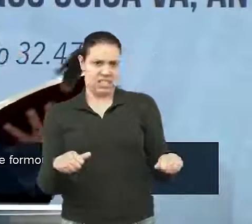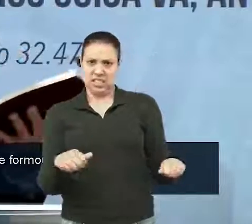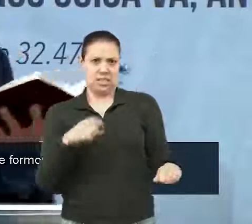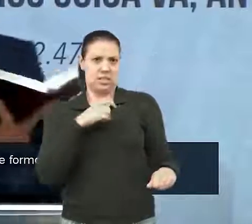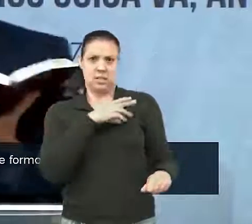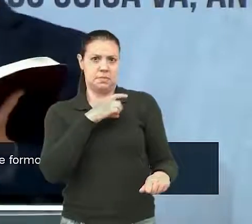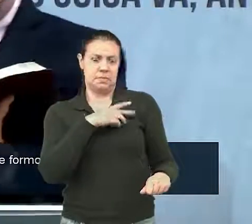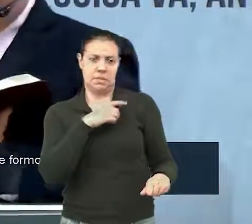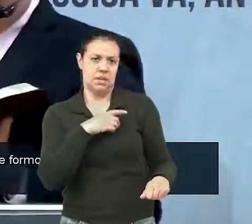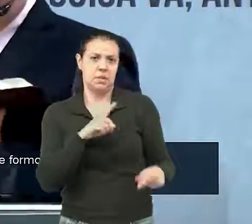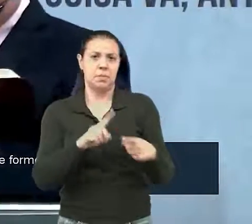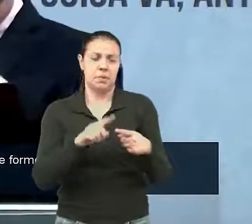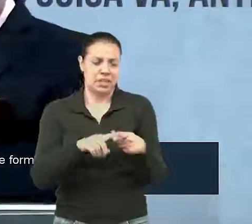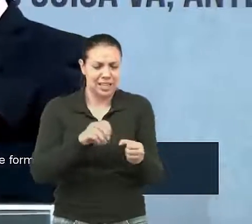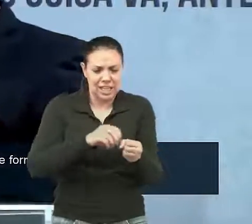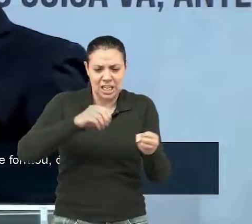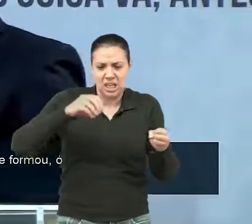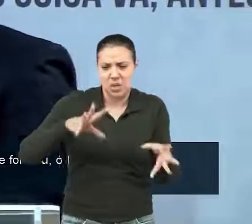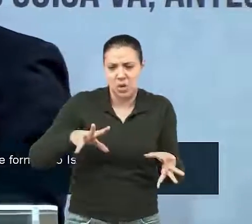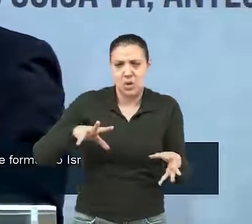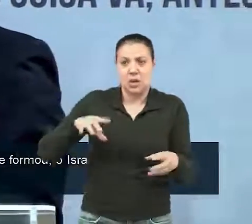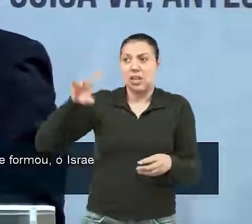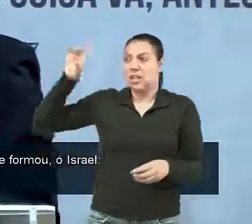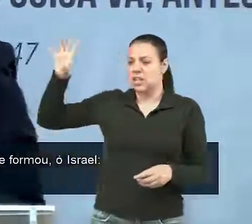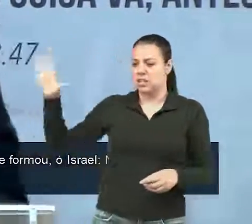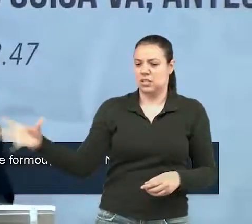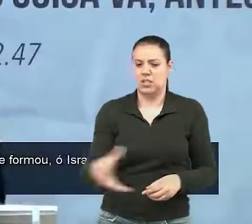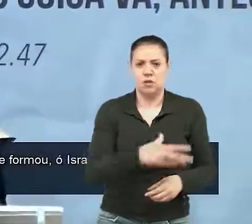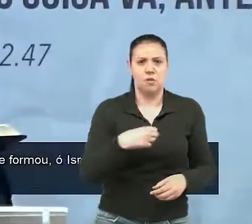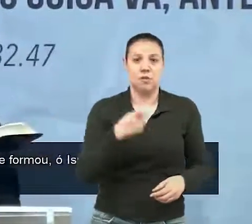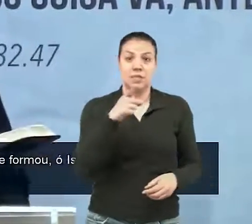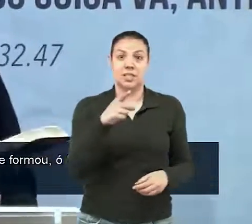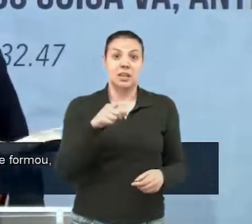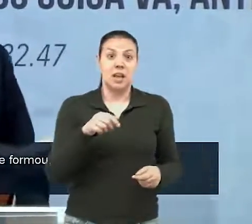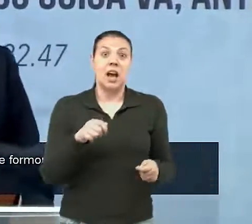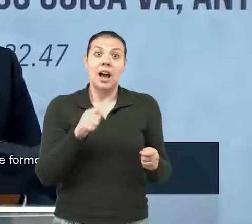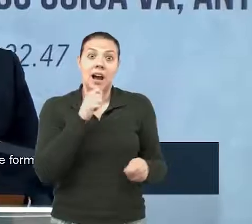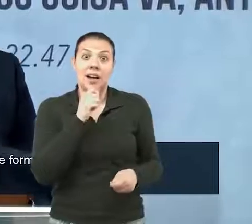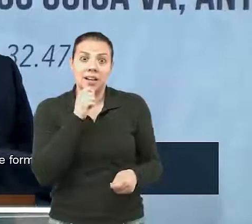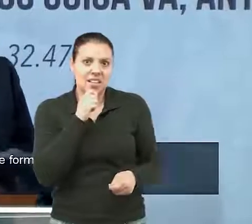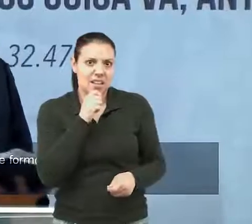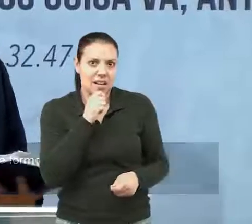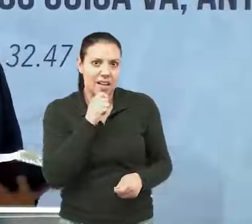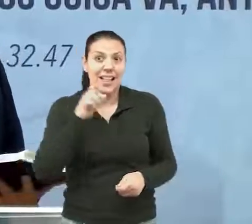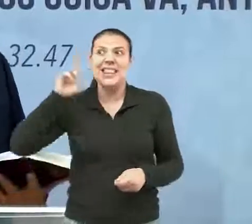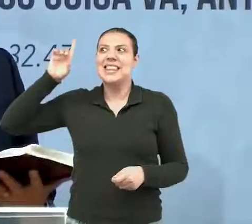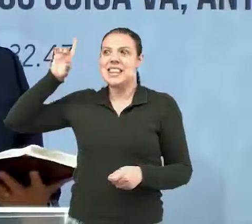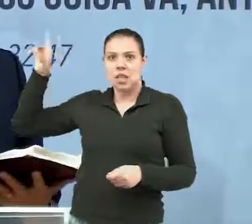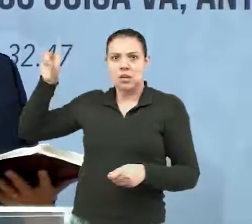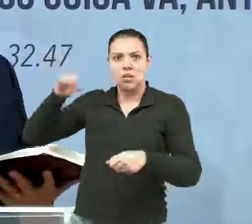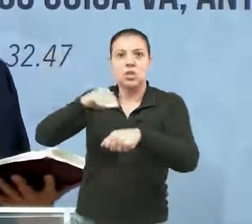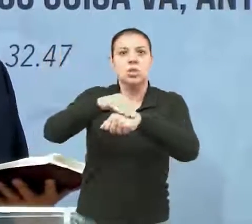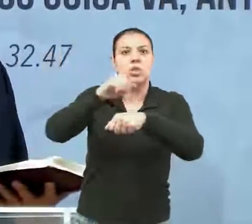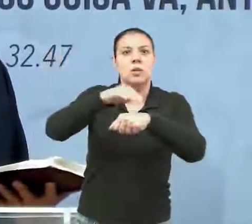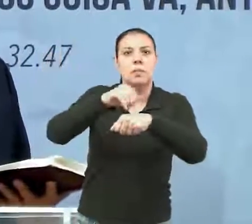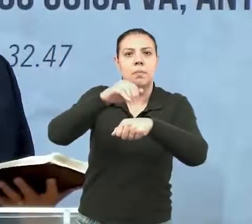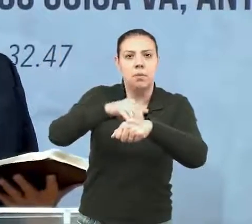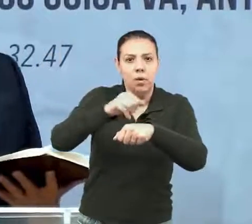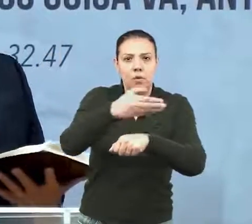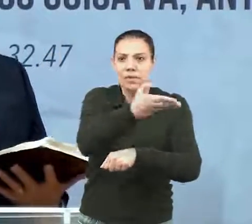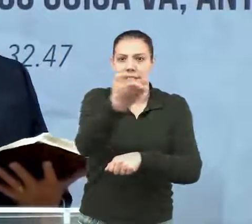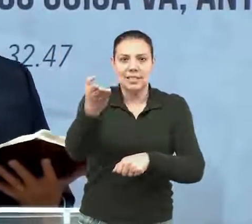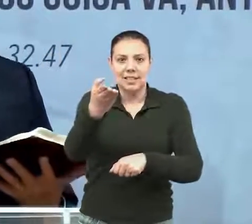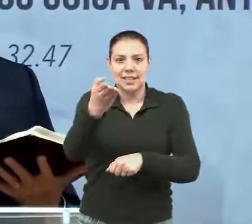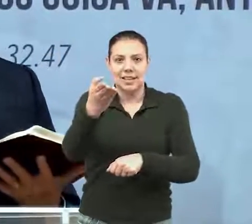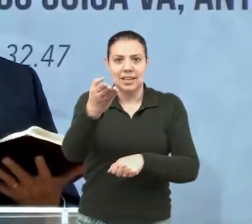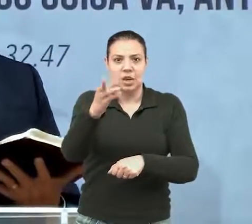formou você, se você não precisa ter medo porque Deus remiu você, agora você não precisa ter medo porque Deus chamou você